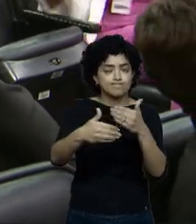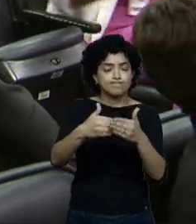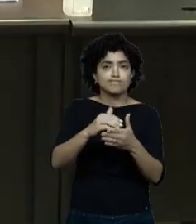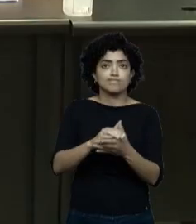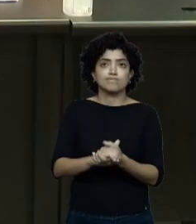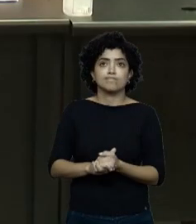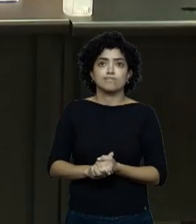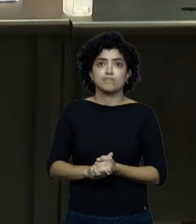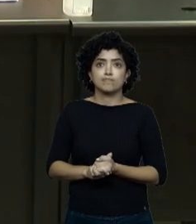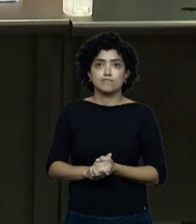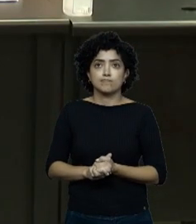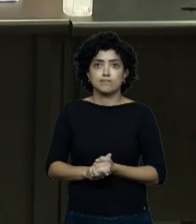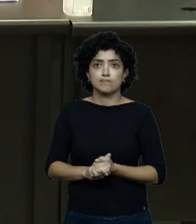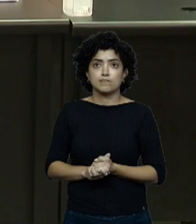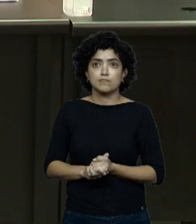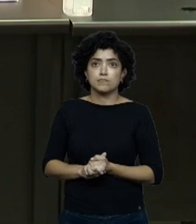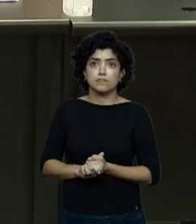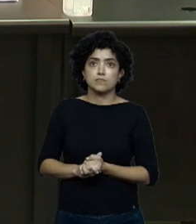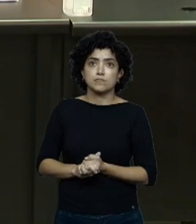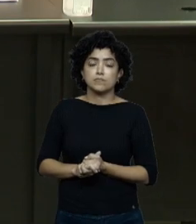pessoal ó